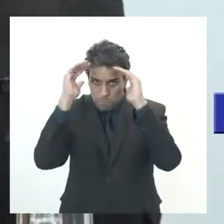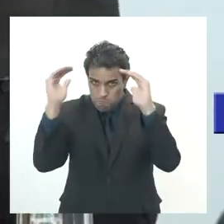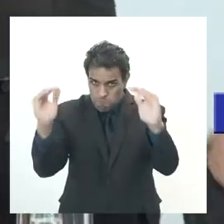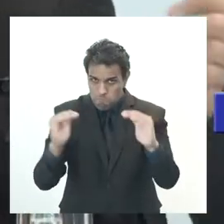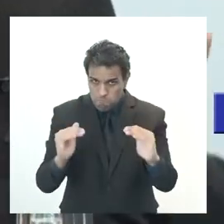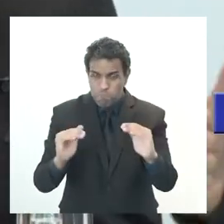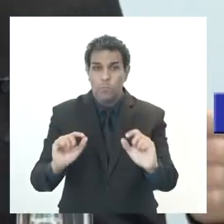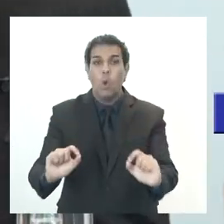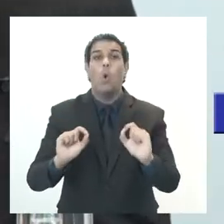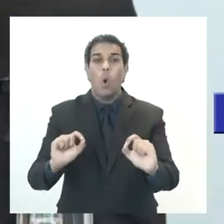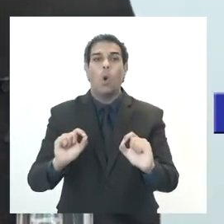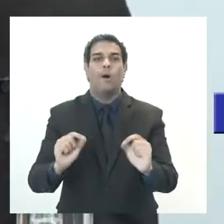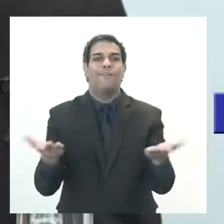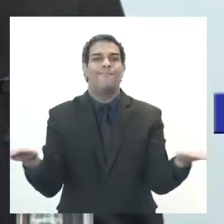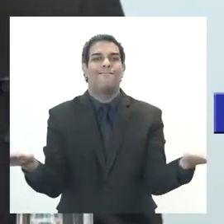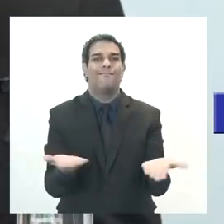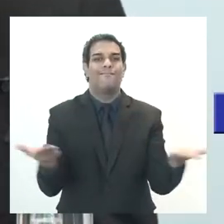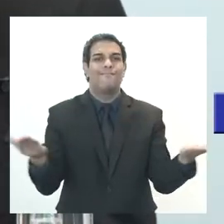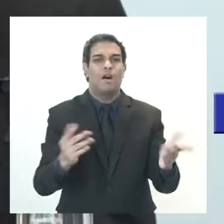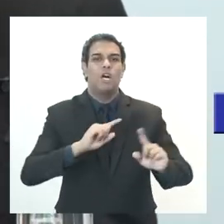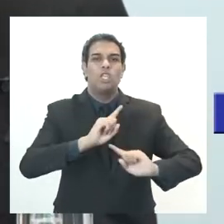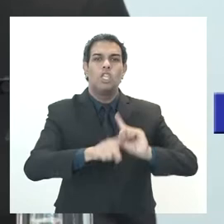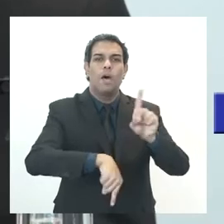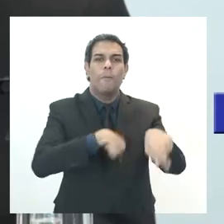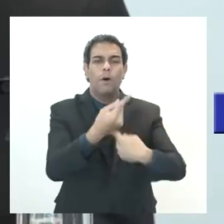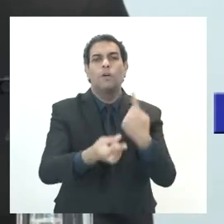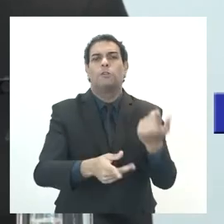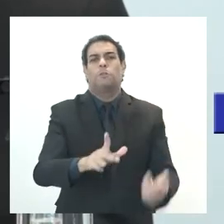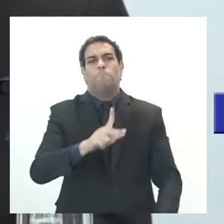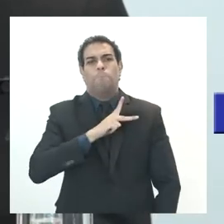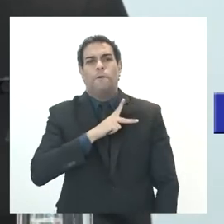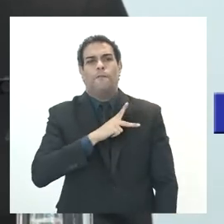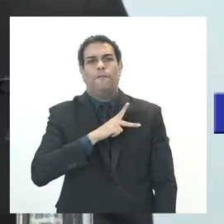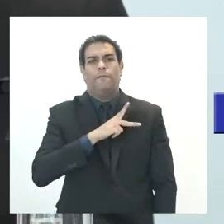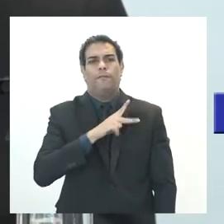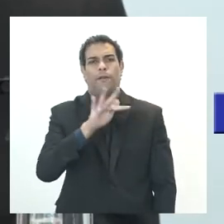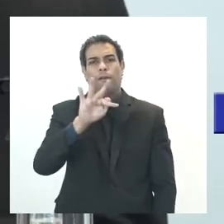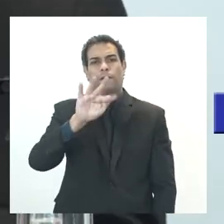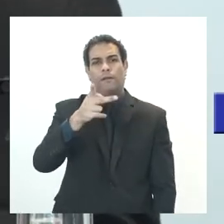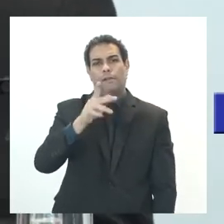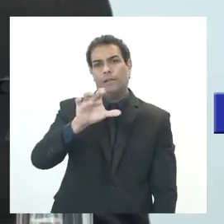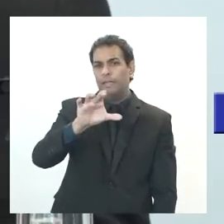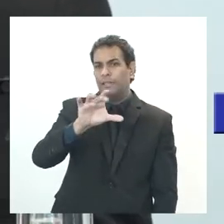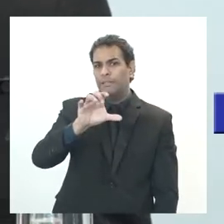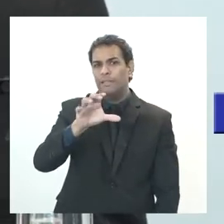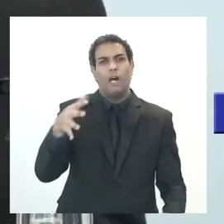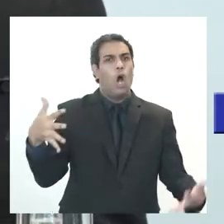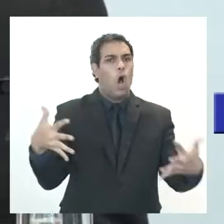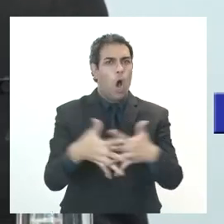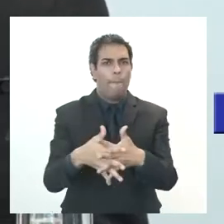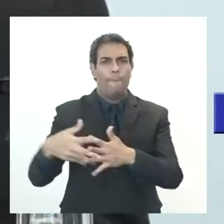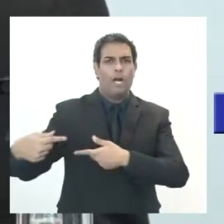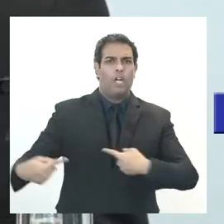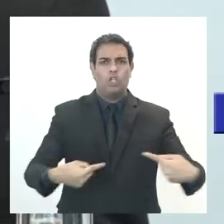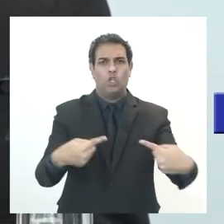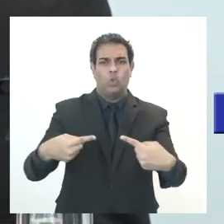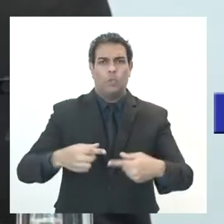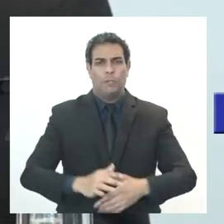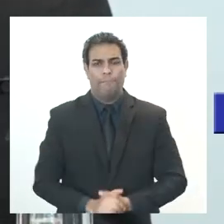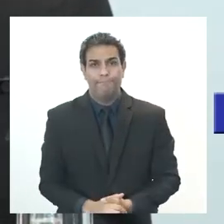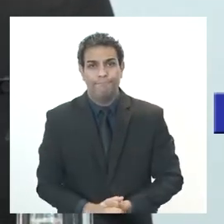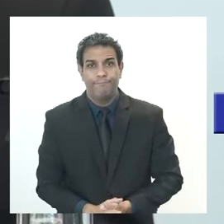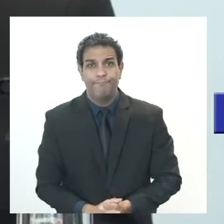do que os civis pós-privatização no governo de Fernando Henrique Cardoso é muito complicado sem discussão